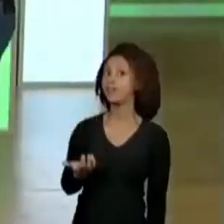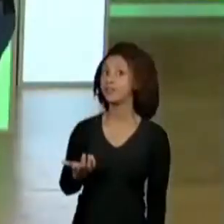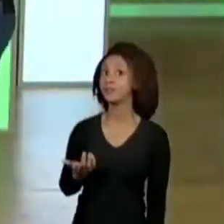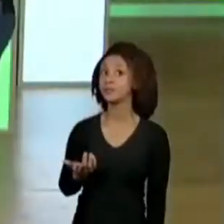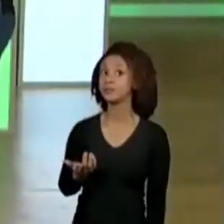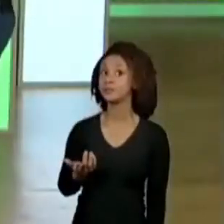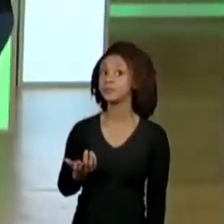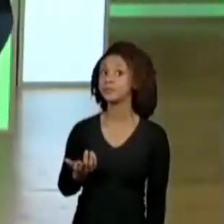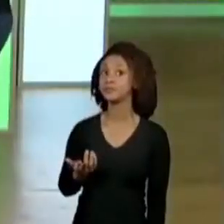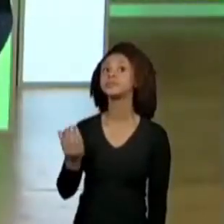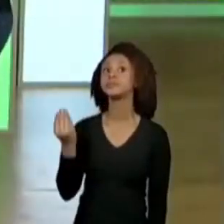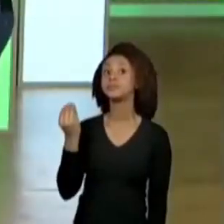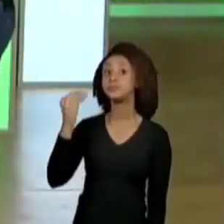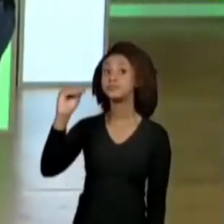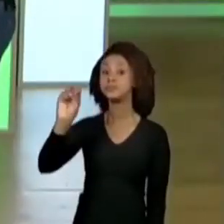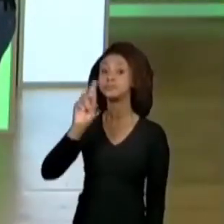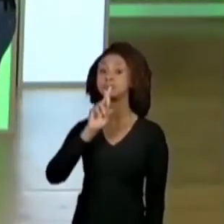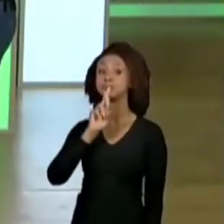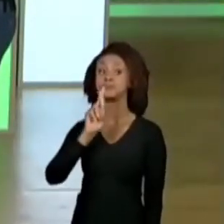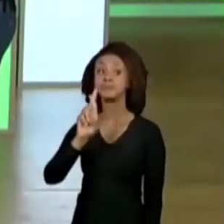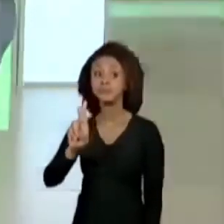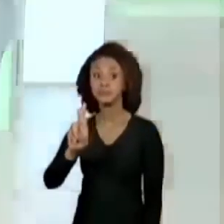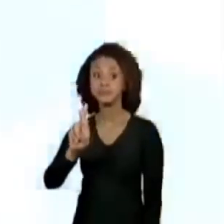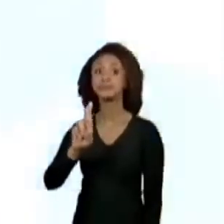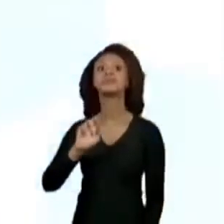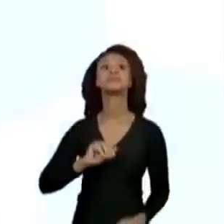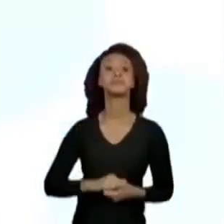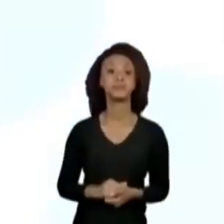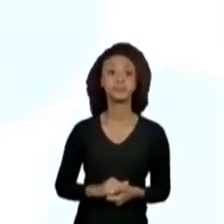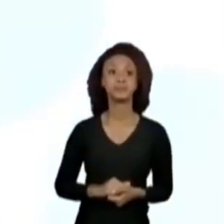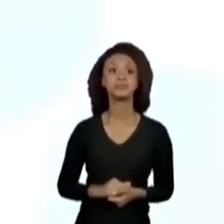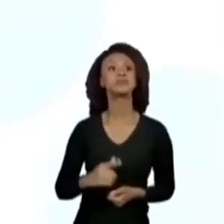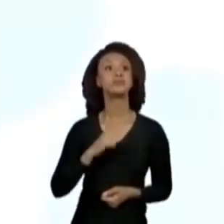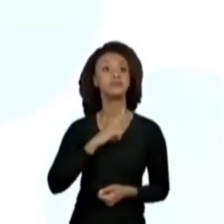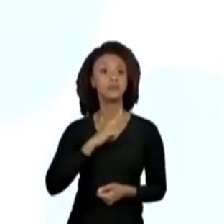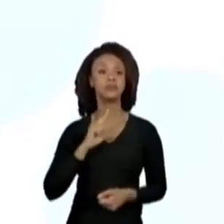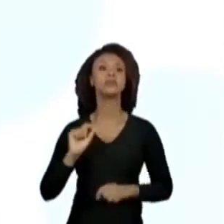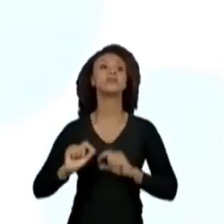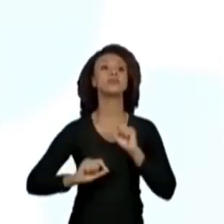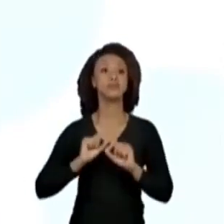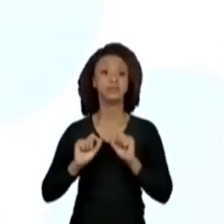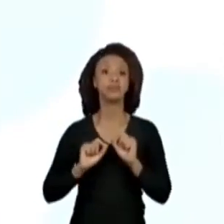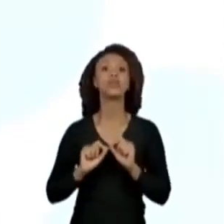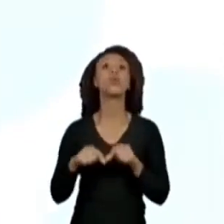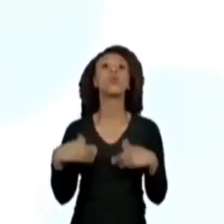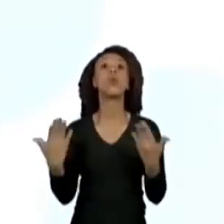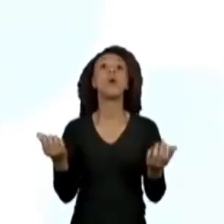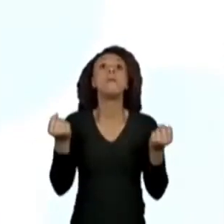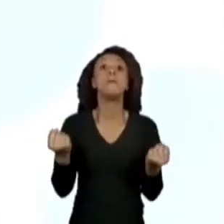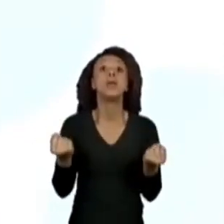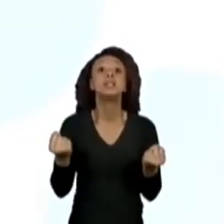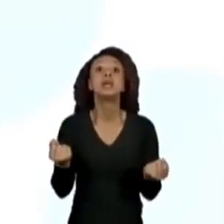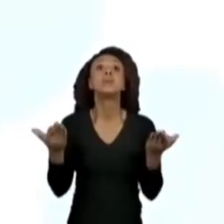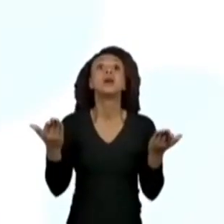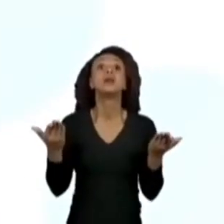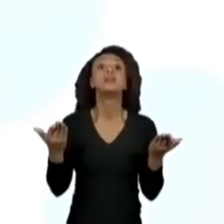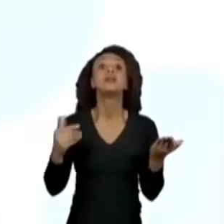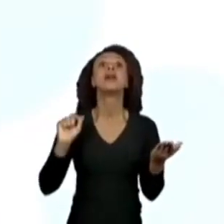ali, vamos ali. Então, qual desses dois pássaros você acha que é o mais pesado? Quem